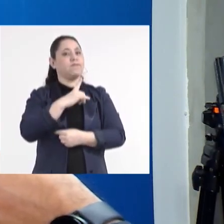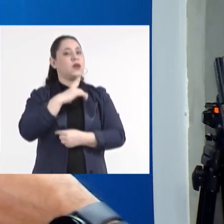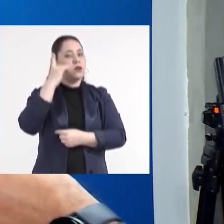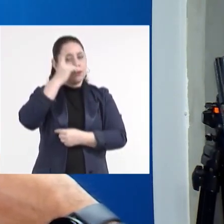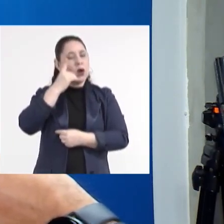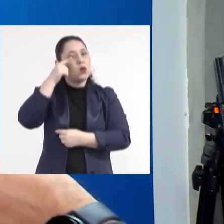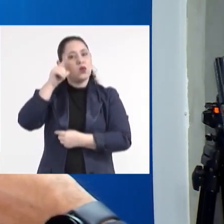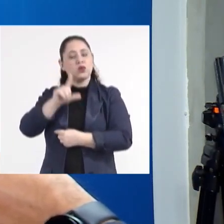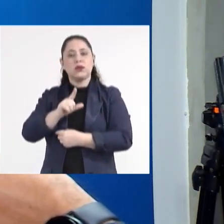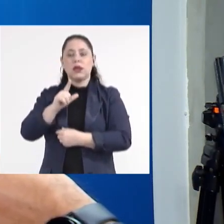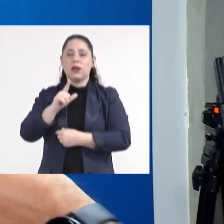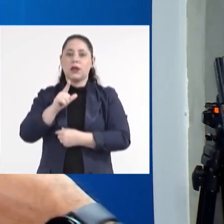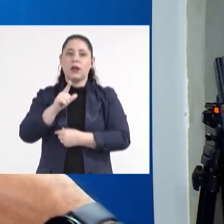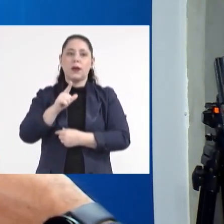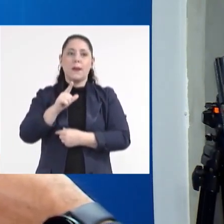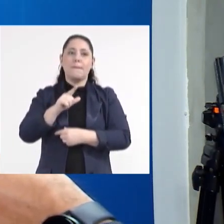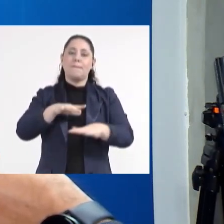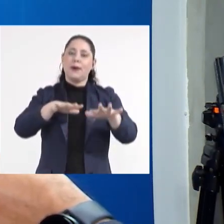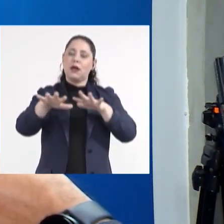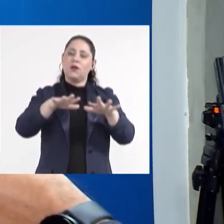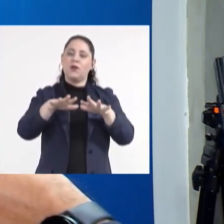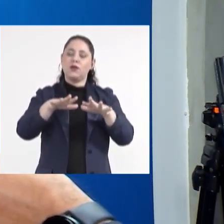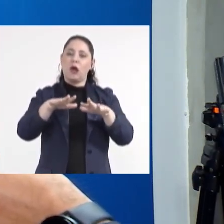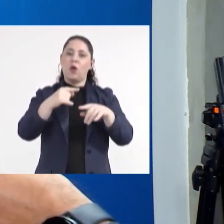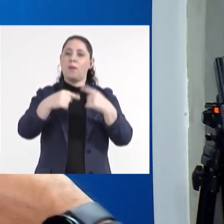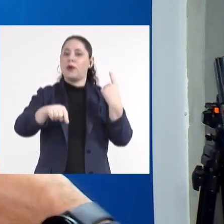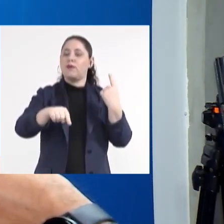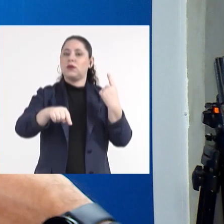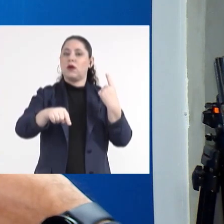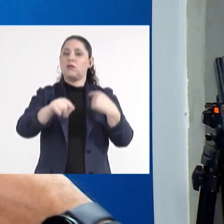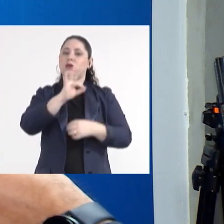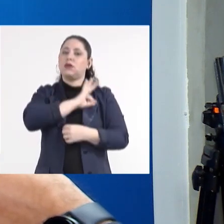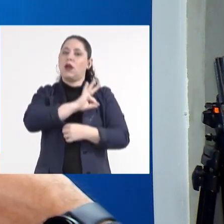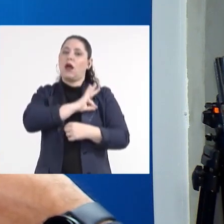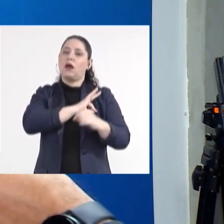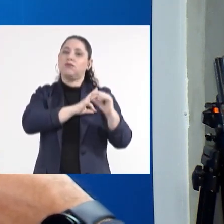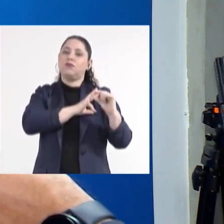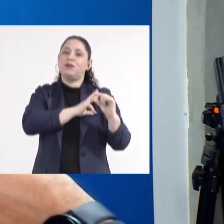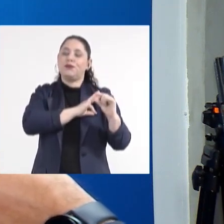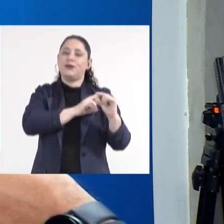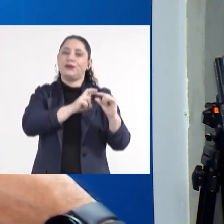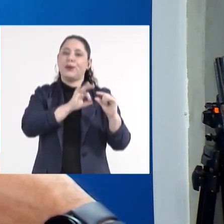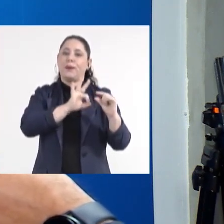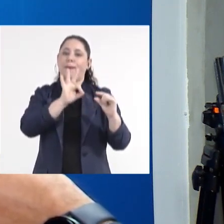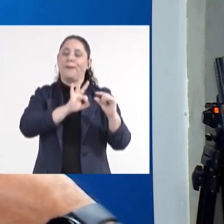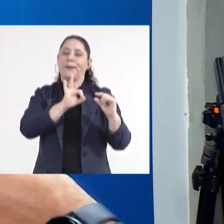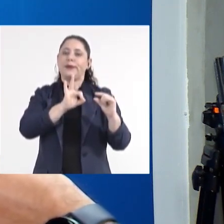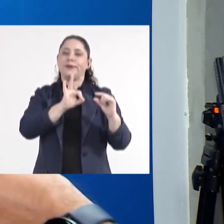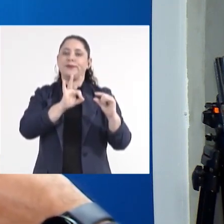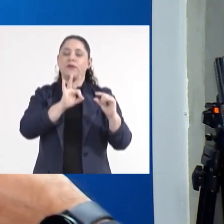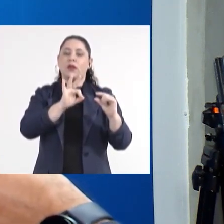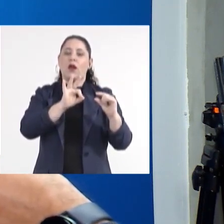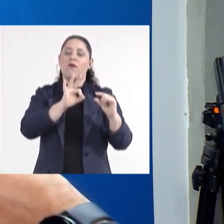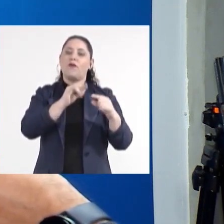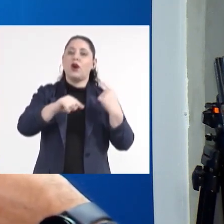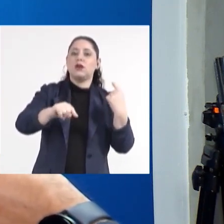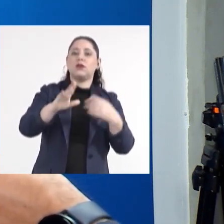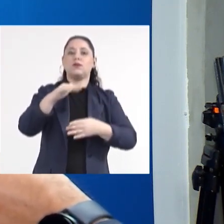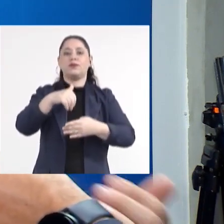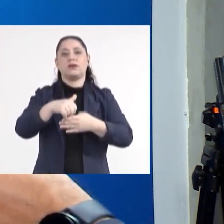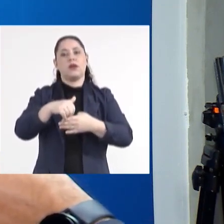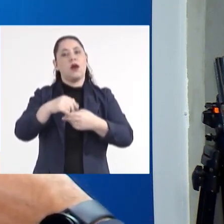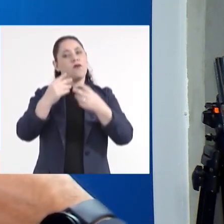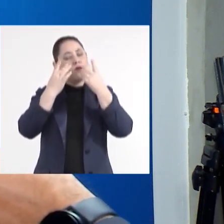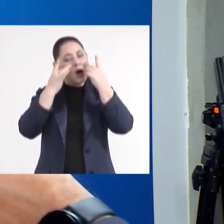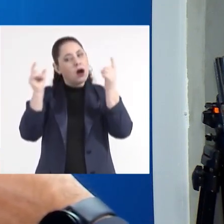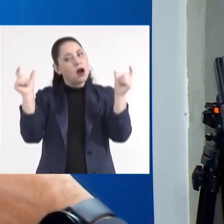esse parlamentar consegue dar para manifestar a sua oposição ao aumento irrisório e pífio é votar contra